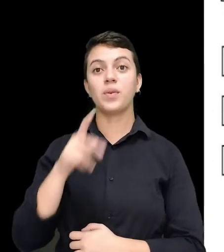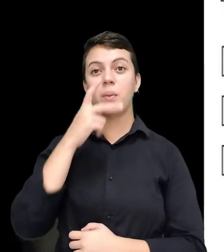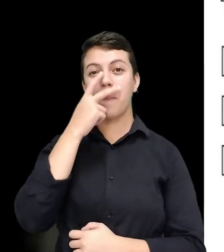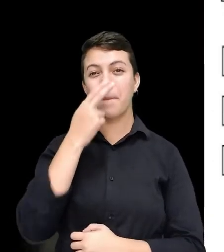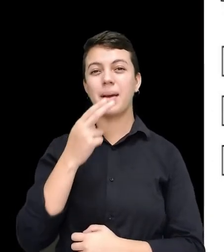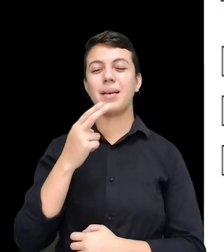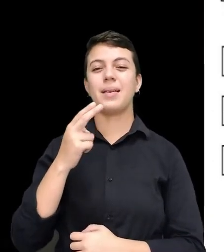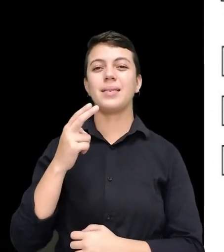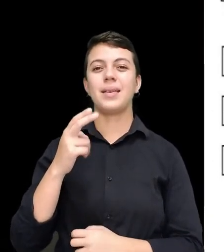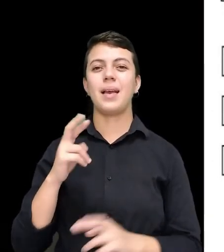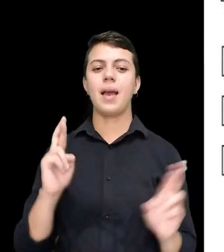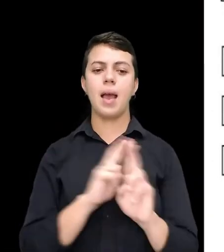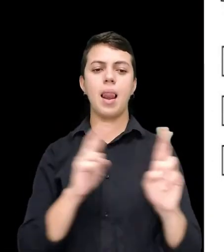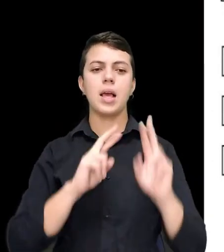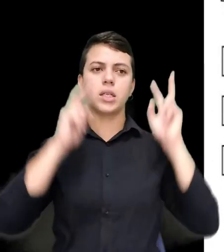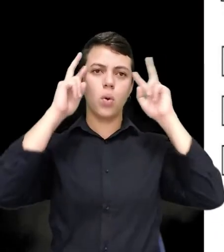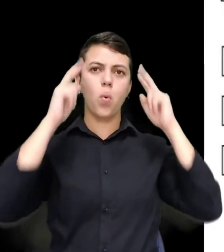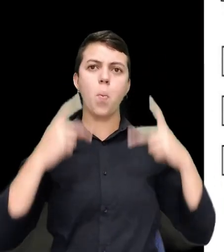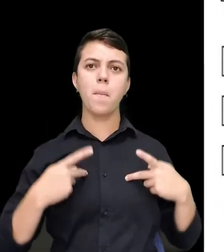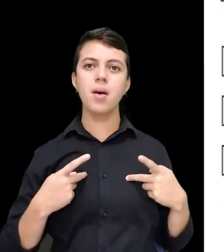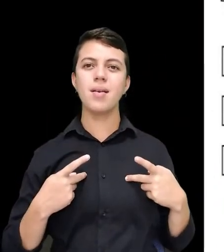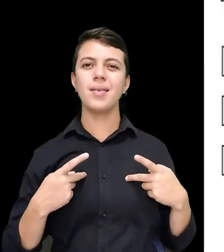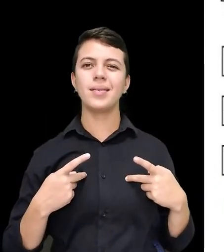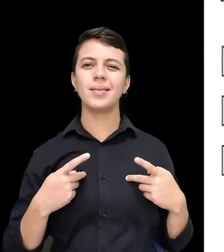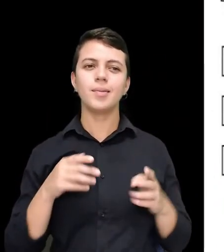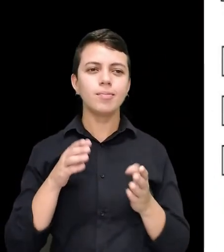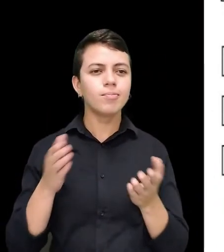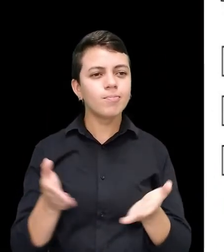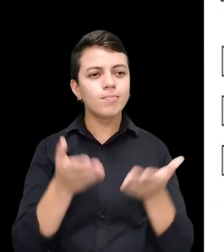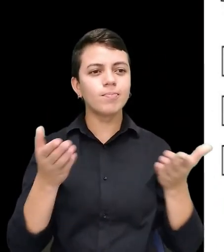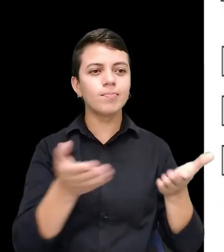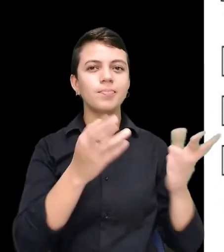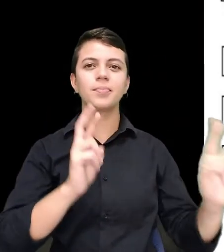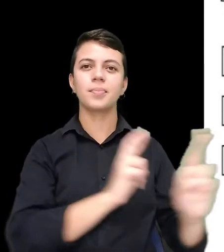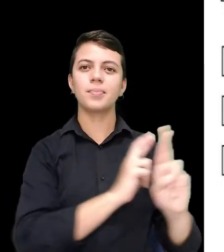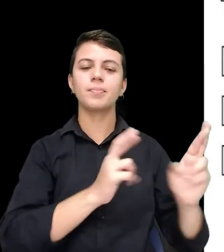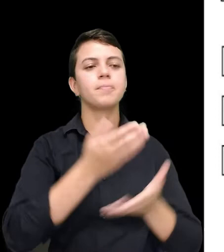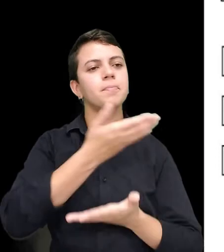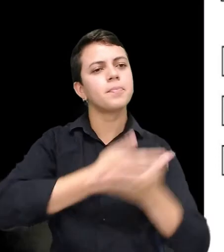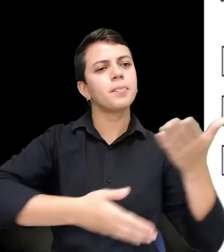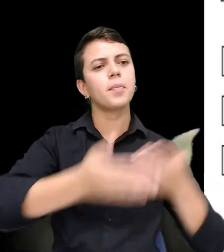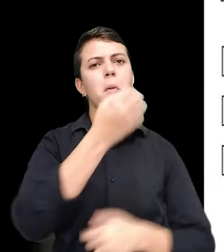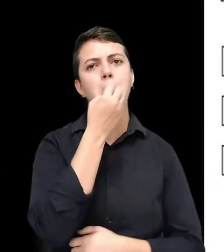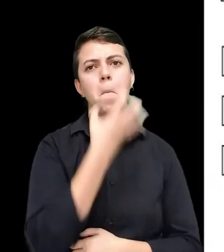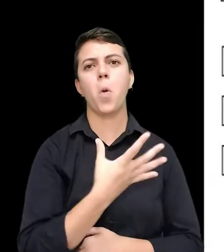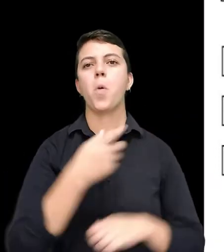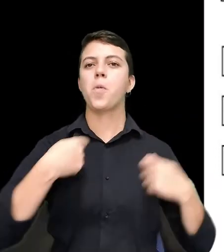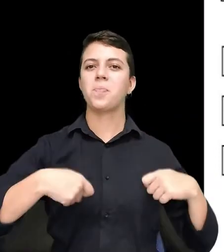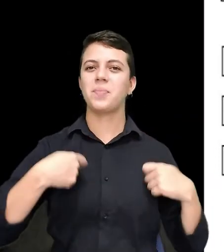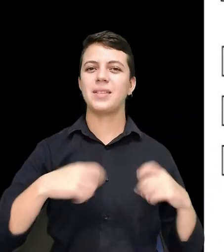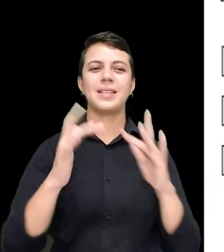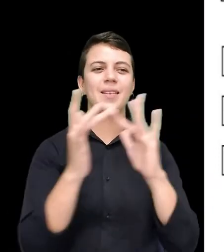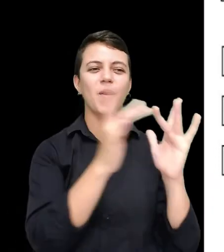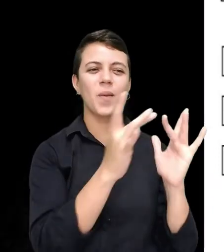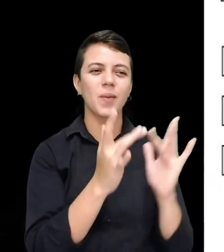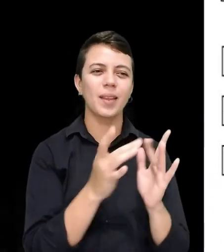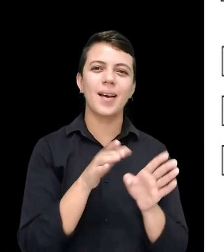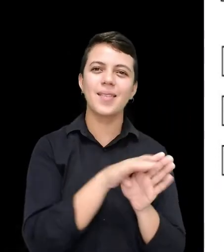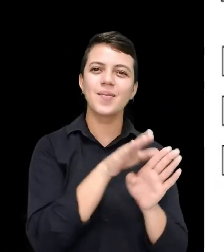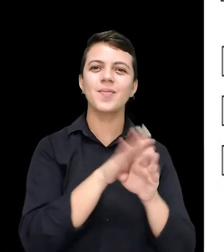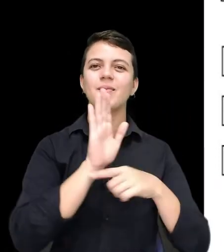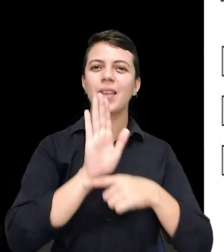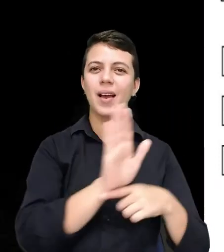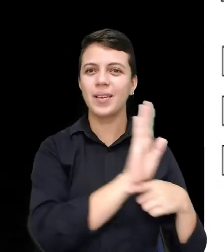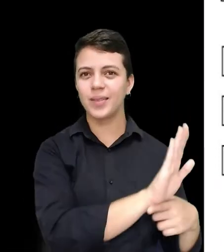relações humanas, né, em garantir esse clima de relacionamento pessoal e muito autêntico aí no